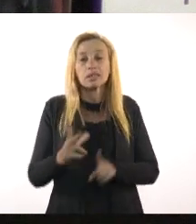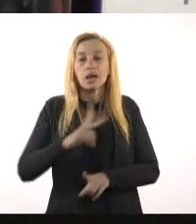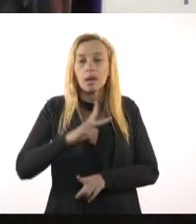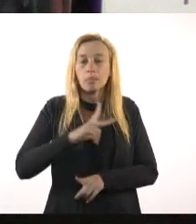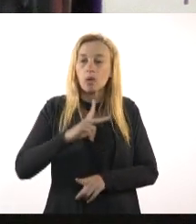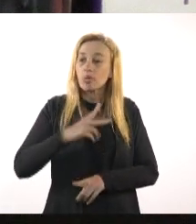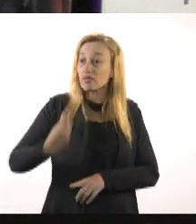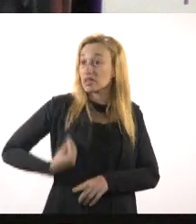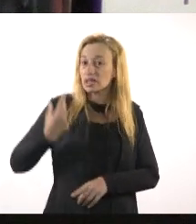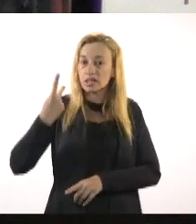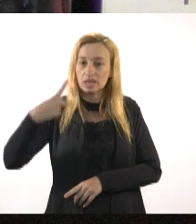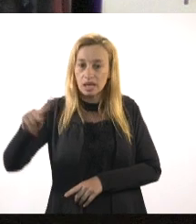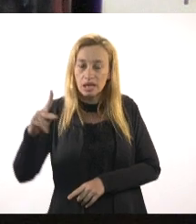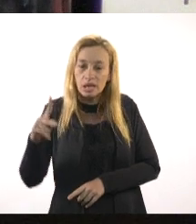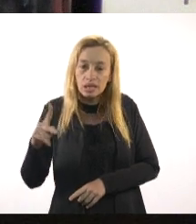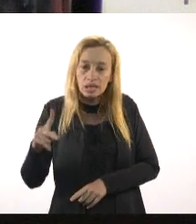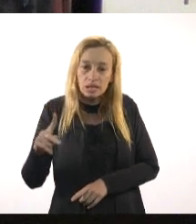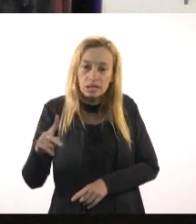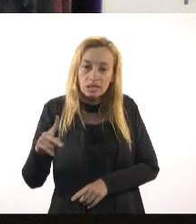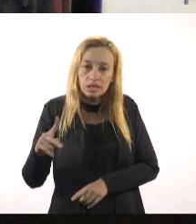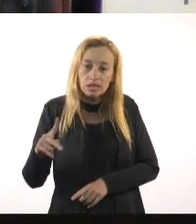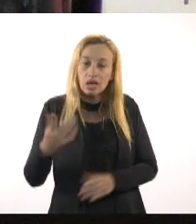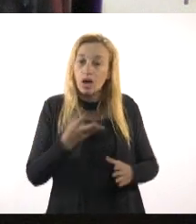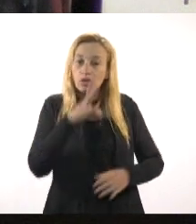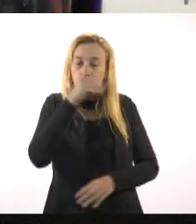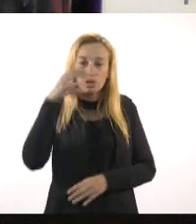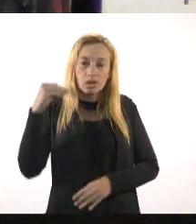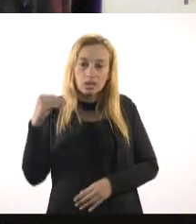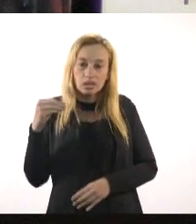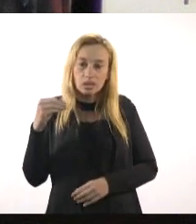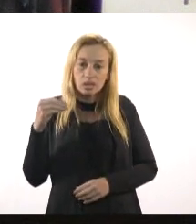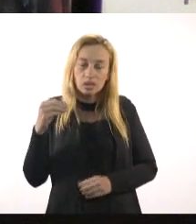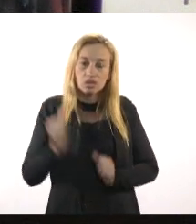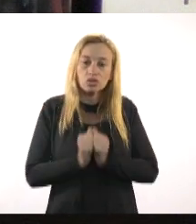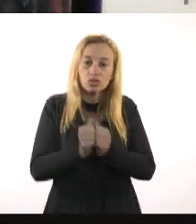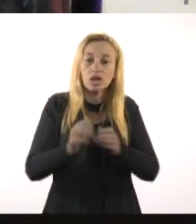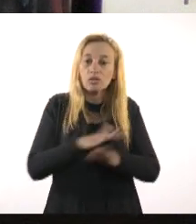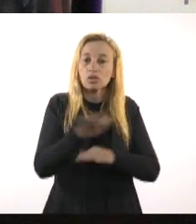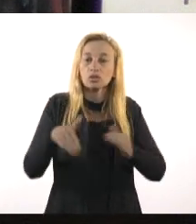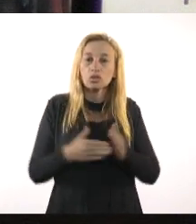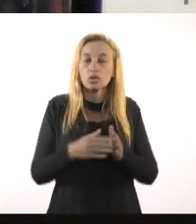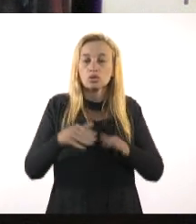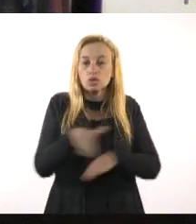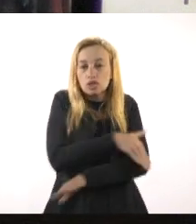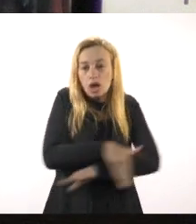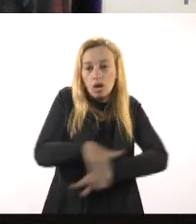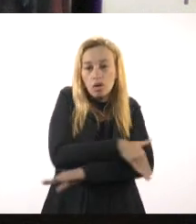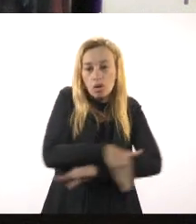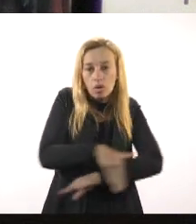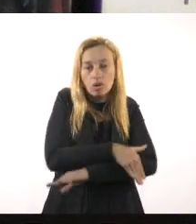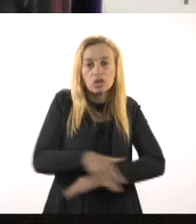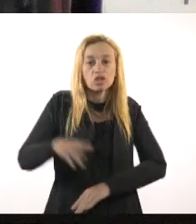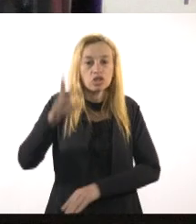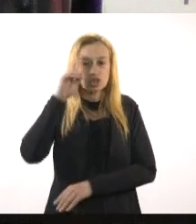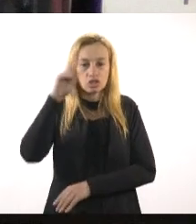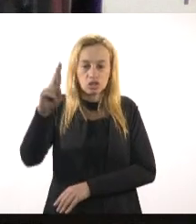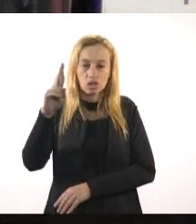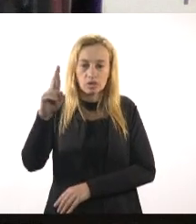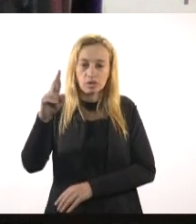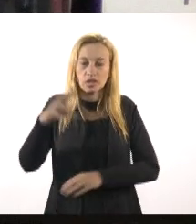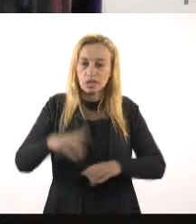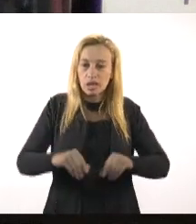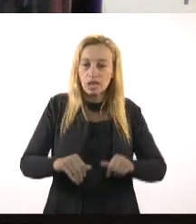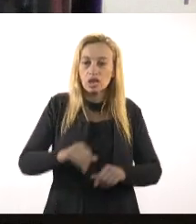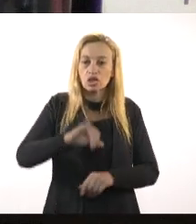vida dela era doada a esses adolescentes que ela juntava todos na rua, eram os capitães de areia que o Jorge Amado